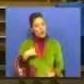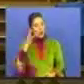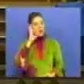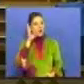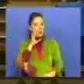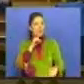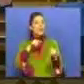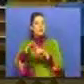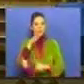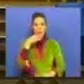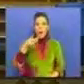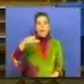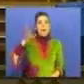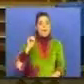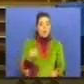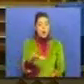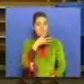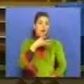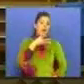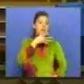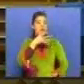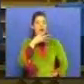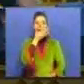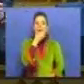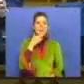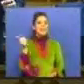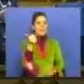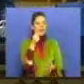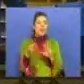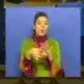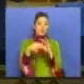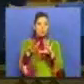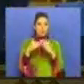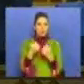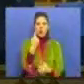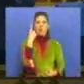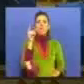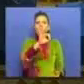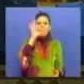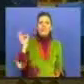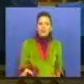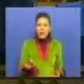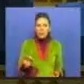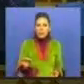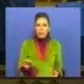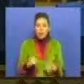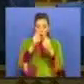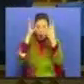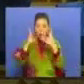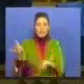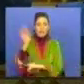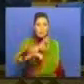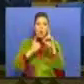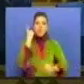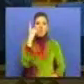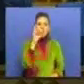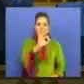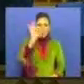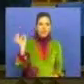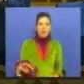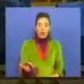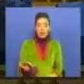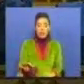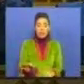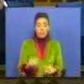que os deputados do PS clamam aqui que beleza de solidariedade social. 1%. O orçamento da Europa é 1%.